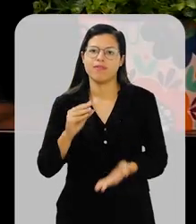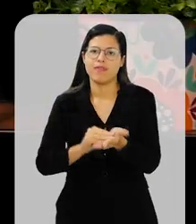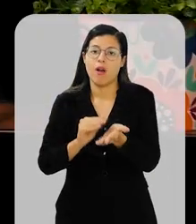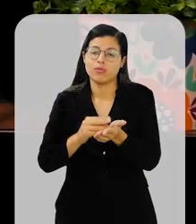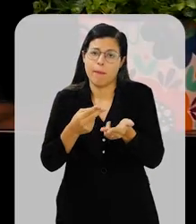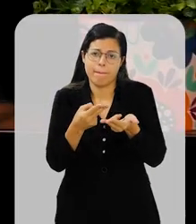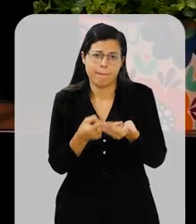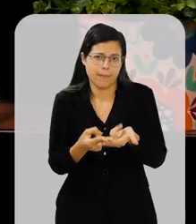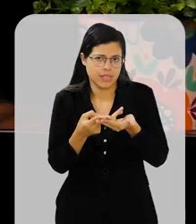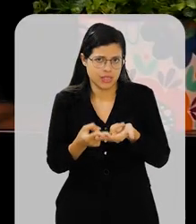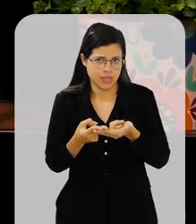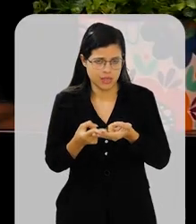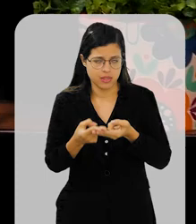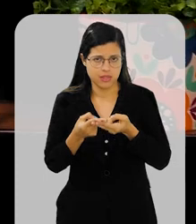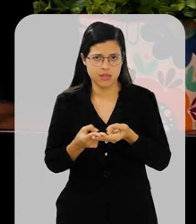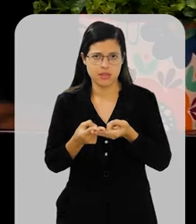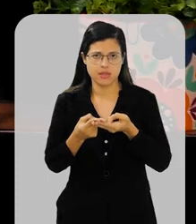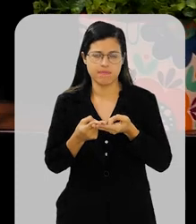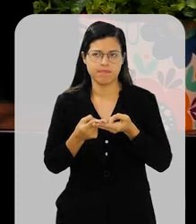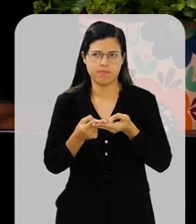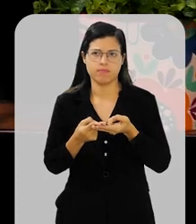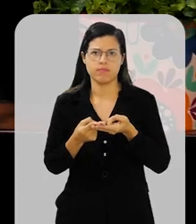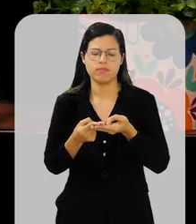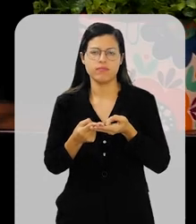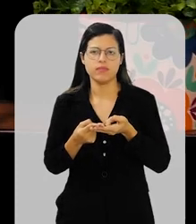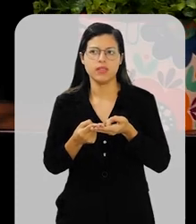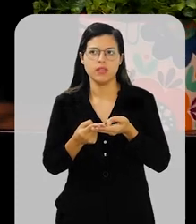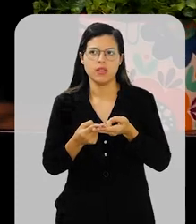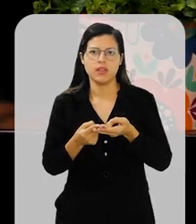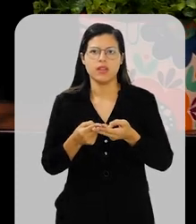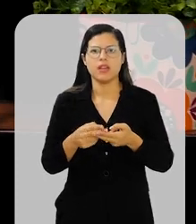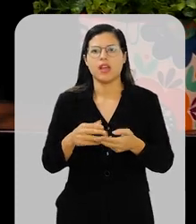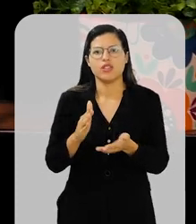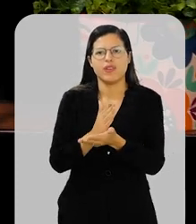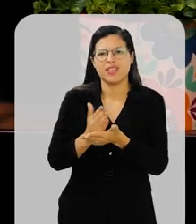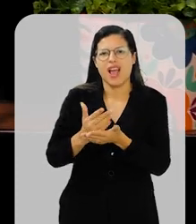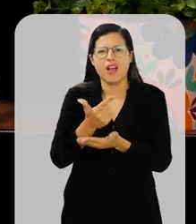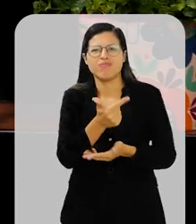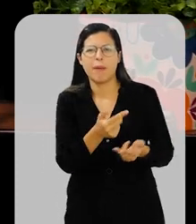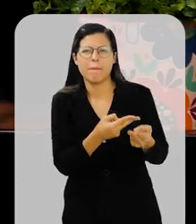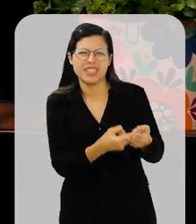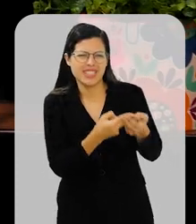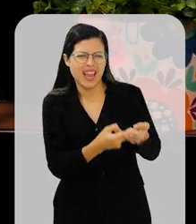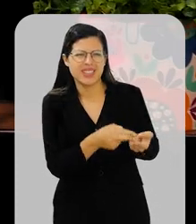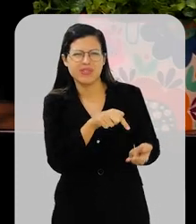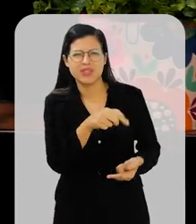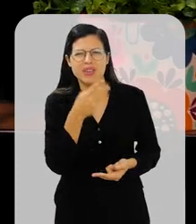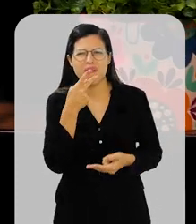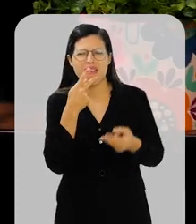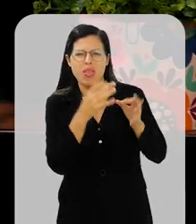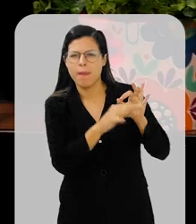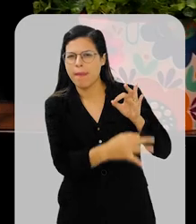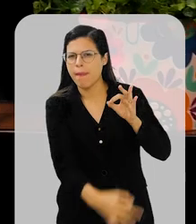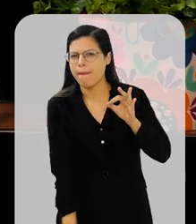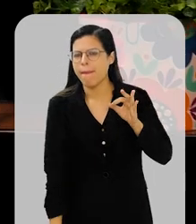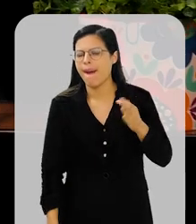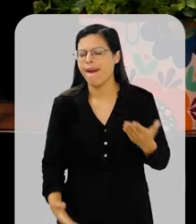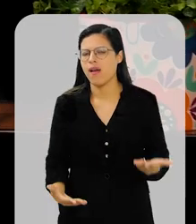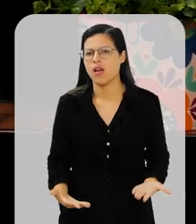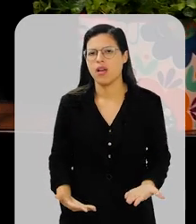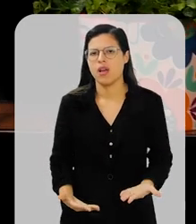muita paciência. E, às vezes, o fato de você... Estou sem paciência com você, você está falando demais,